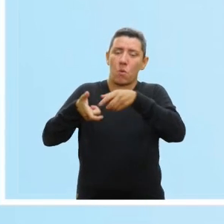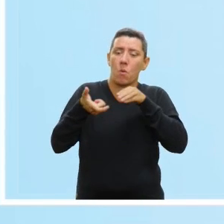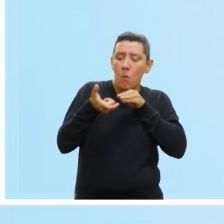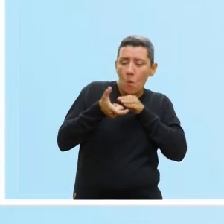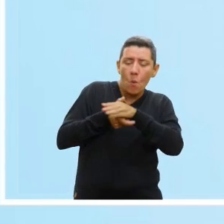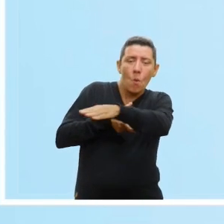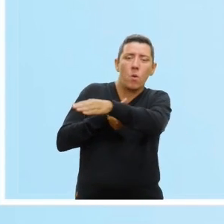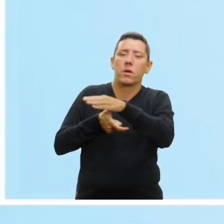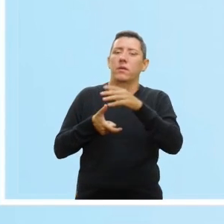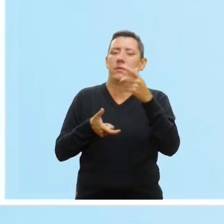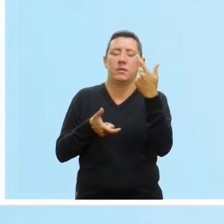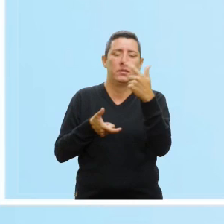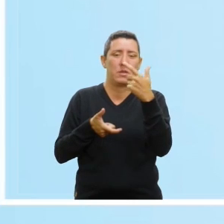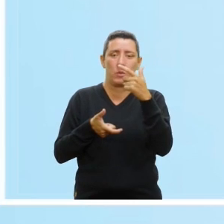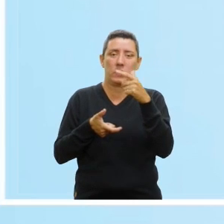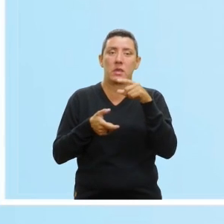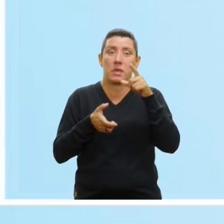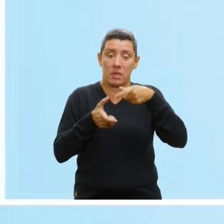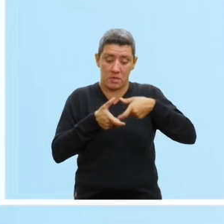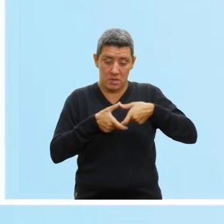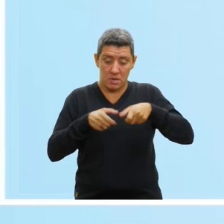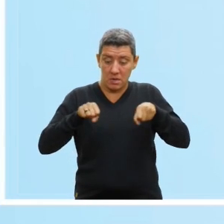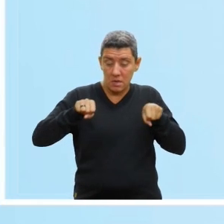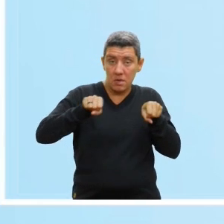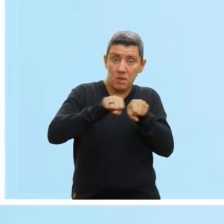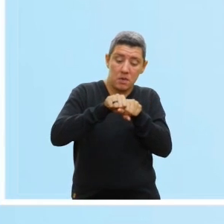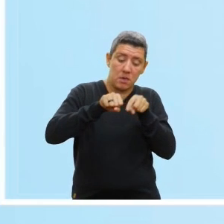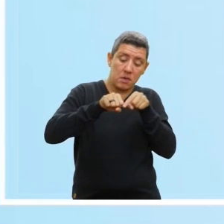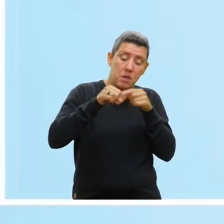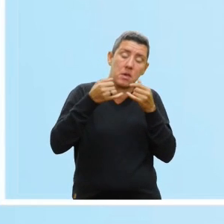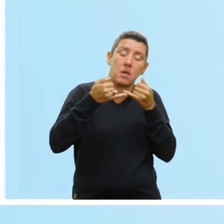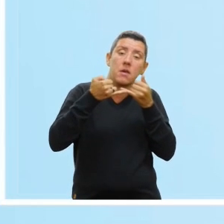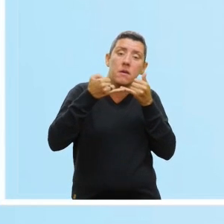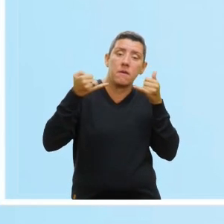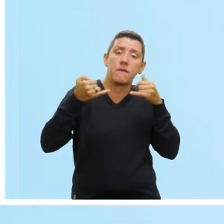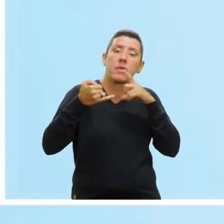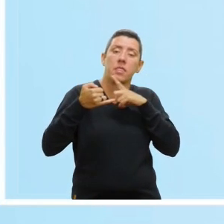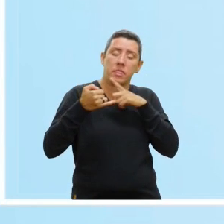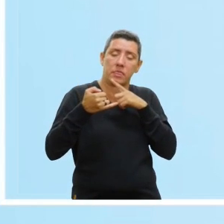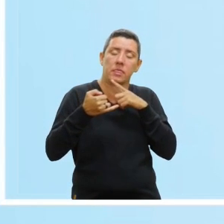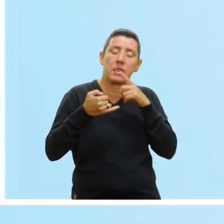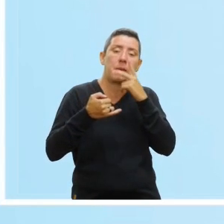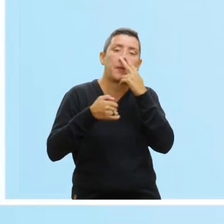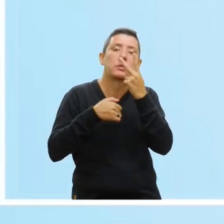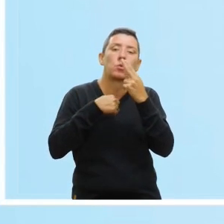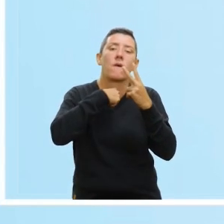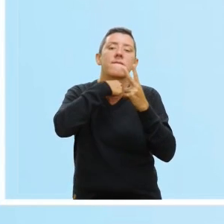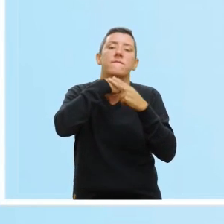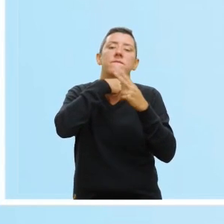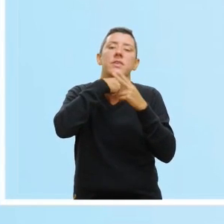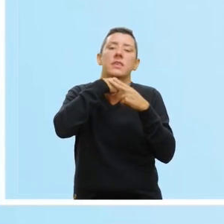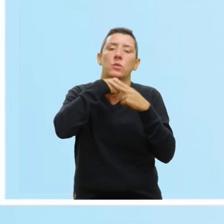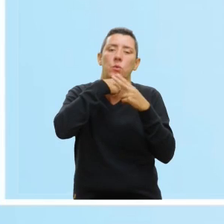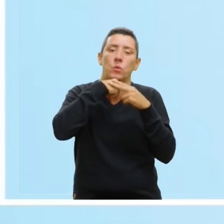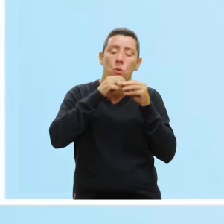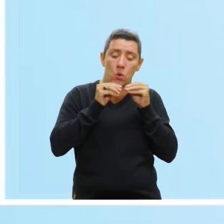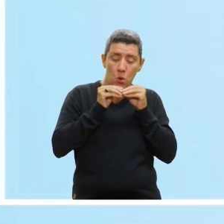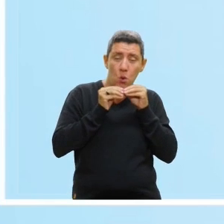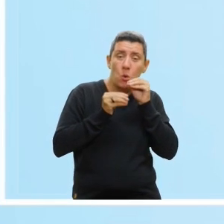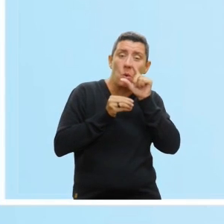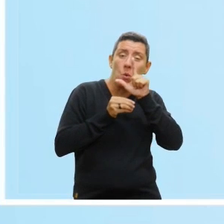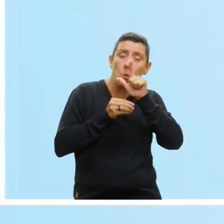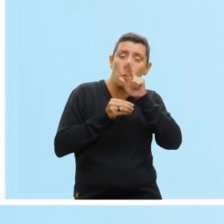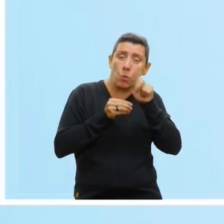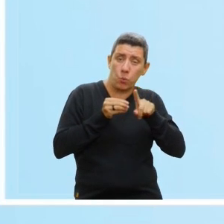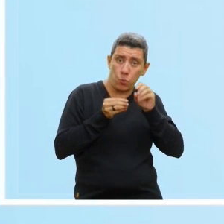mas não, o núcleo da fibra ela é de um material sílica, né? É uma espécie de vidro. E a luz, ela passa por